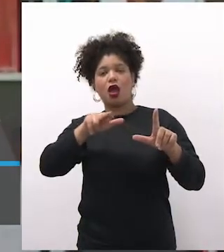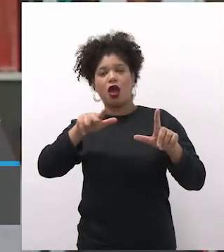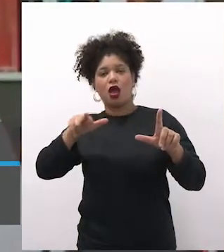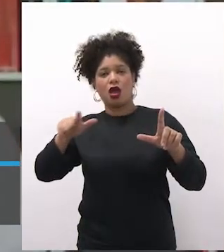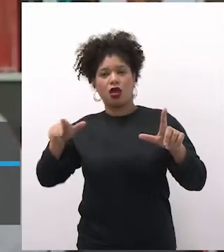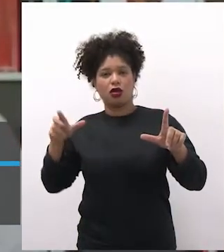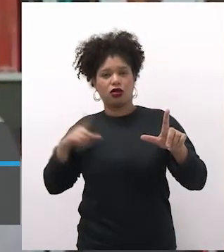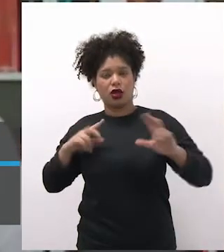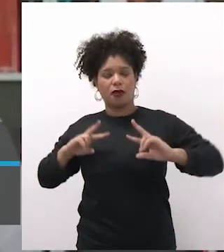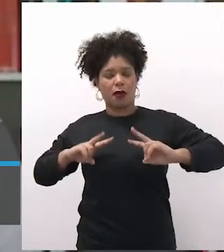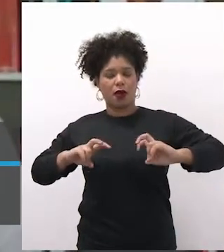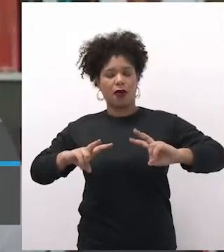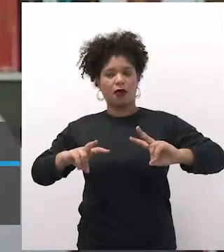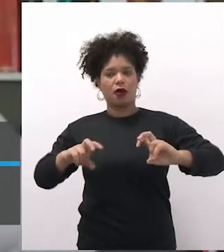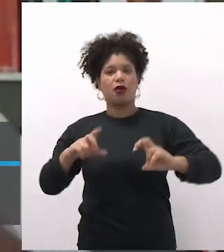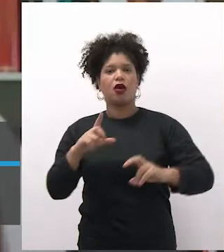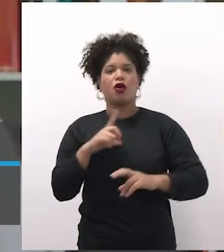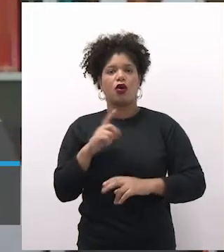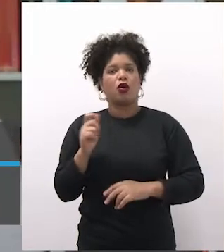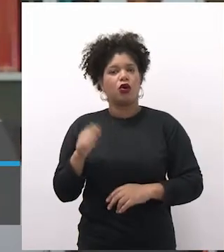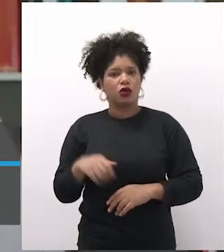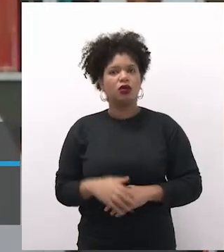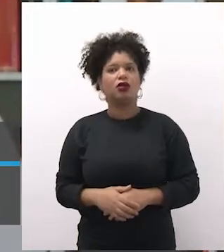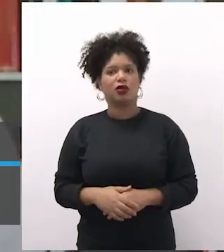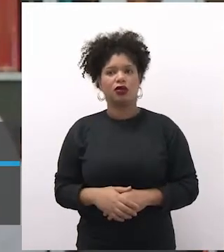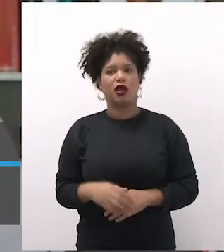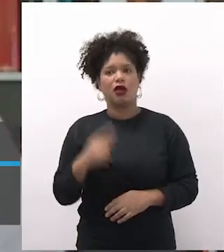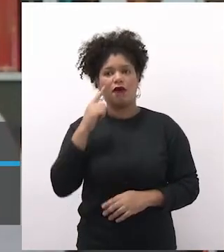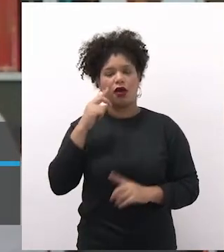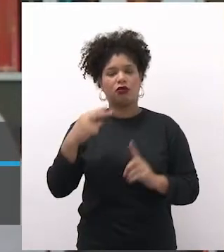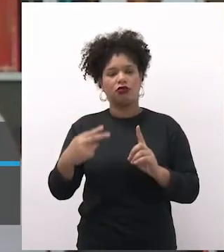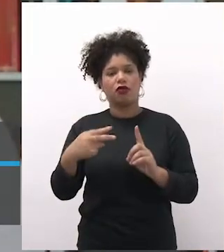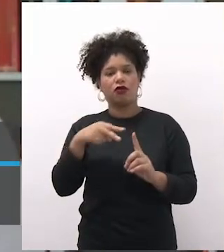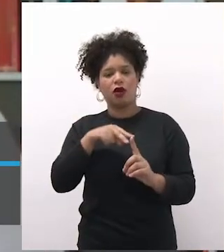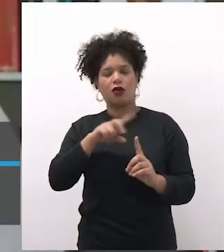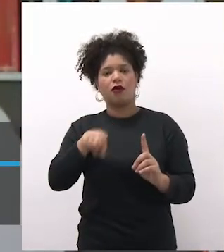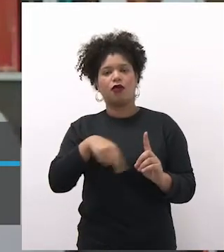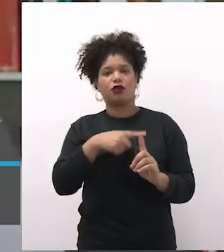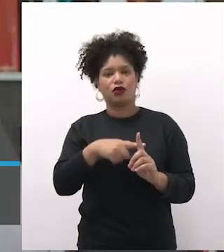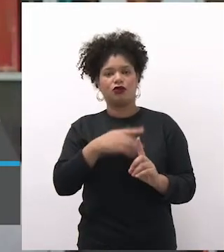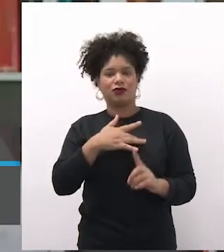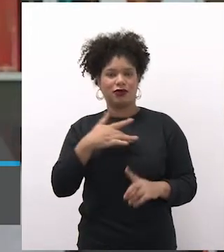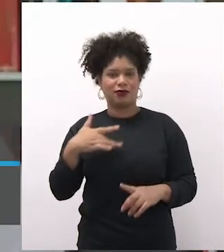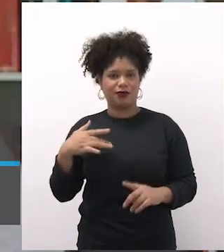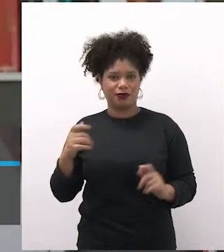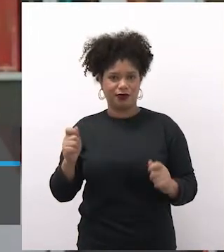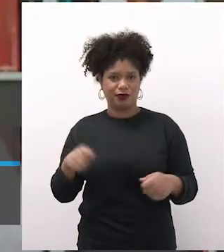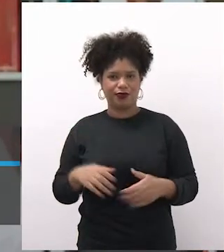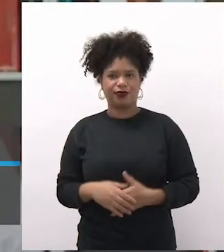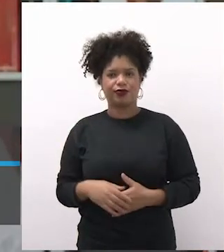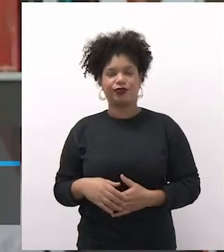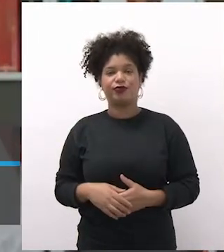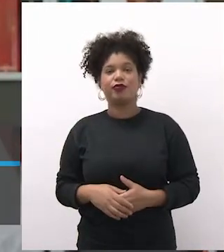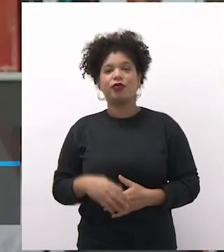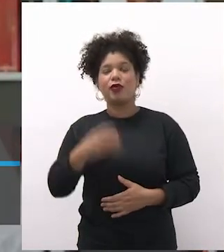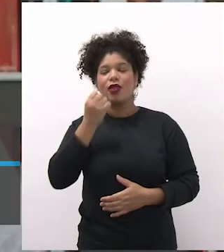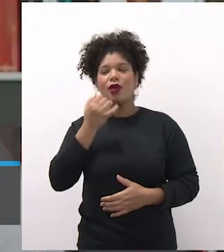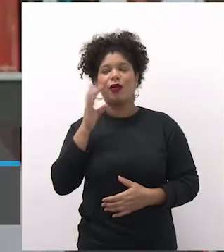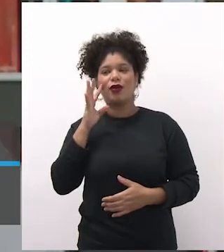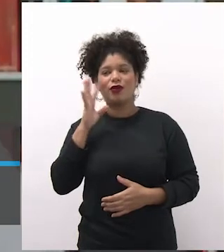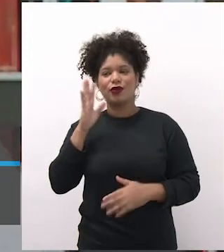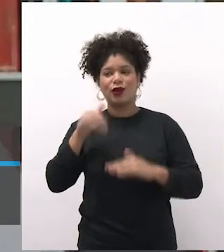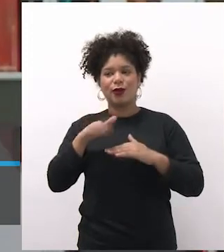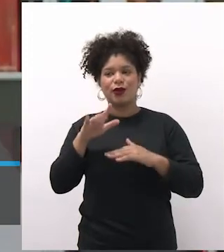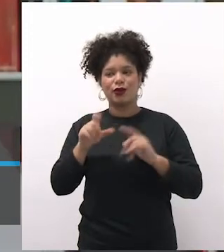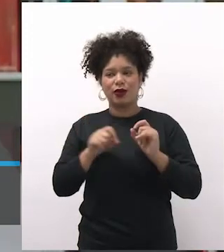e que se eles vão explorar a mídia, que seja de uma vertente positiva, saudável. E aí, o que é mais bacana disso tudo, Edivane?